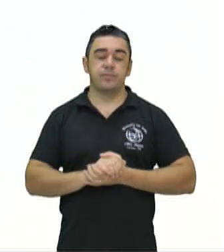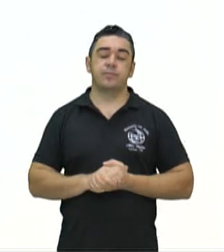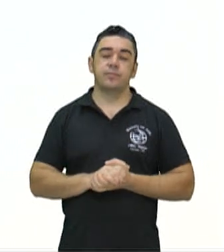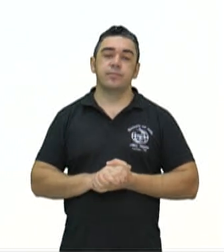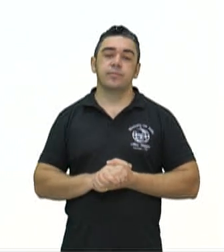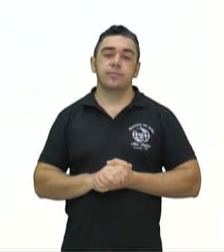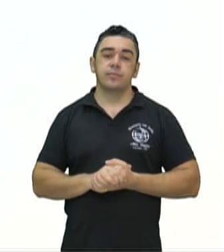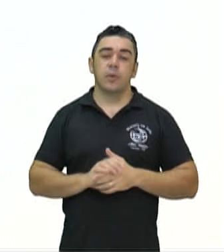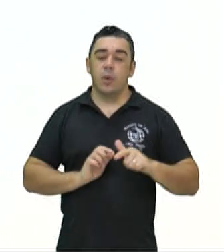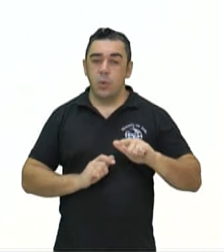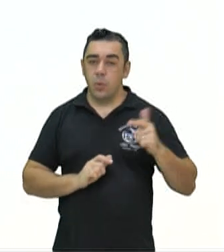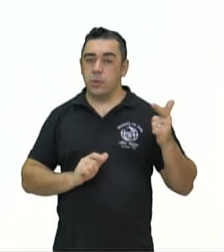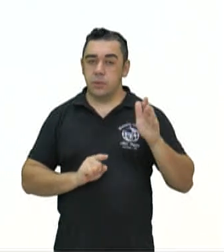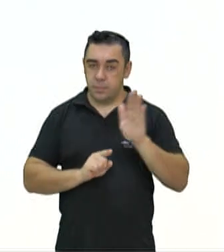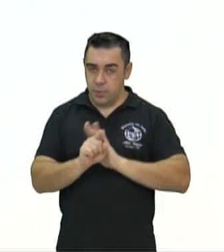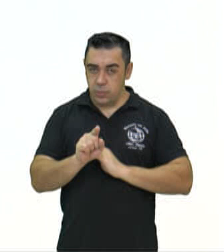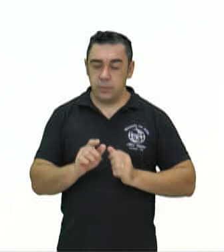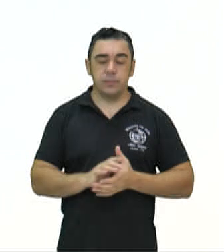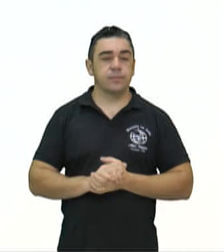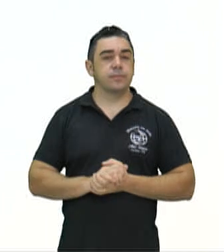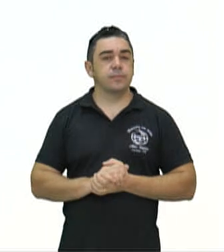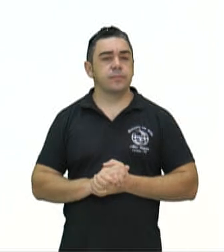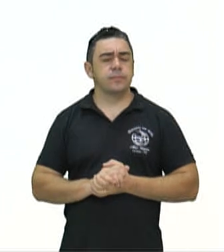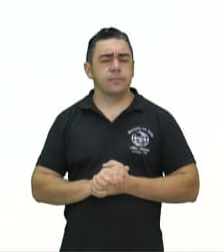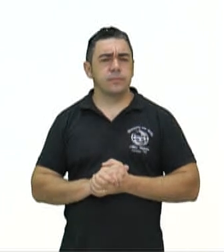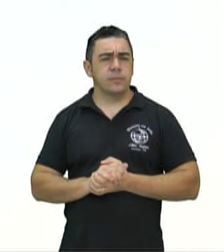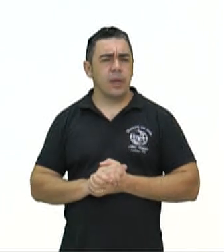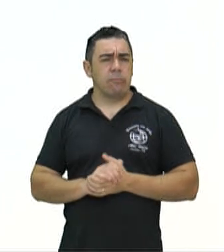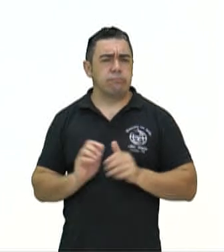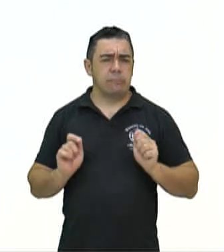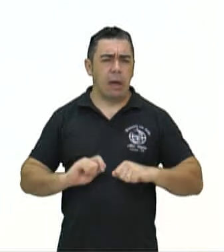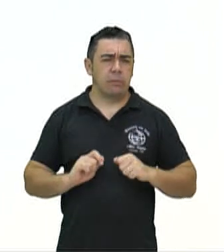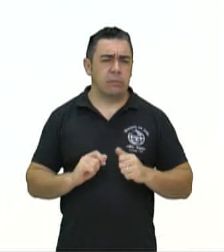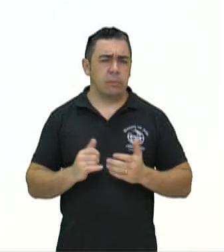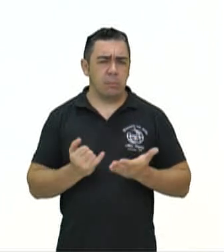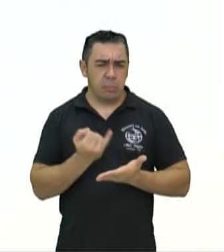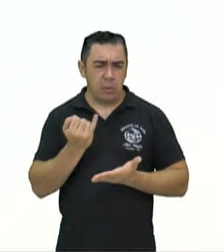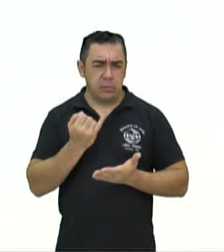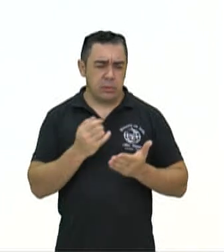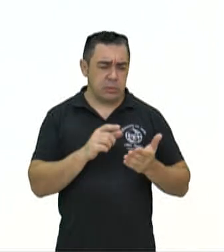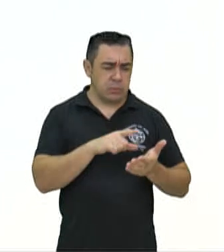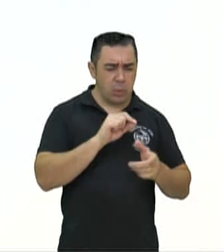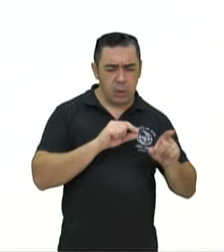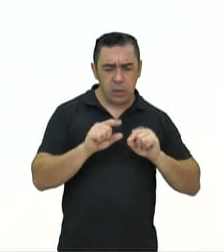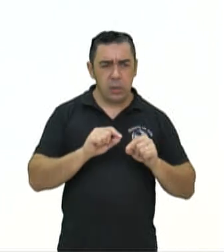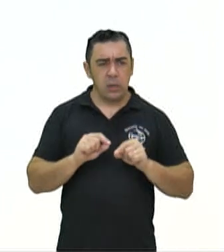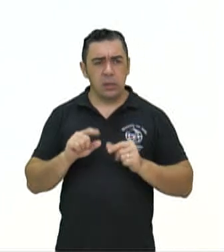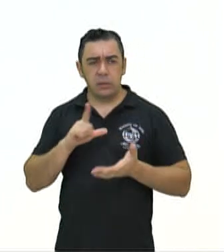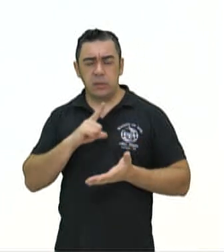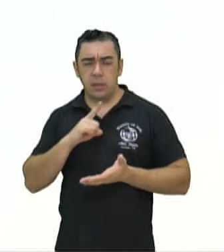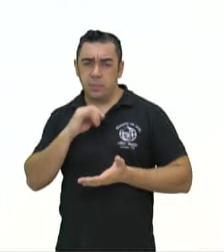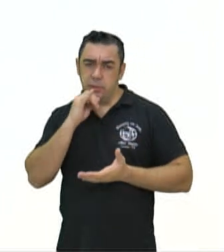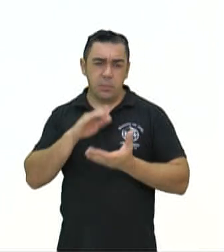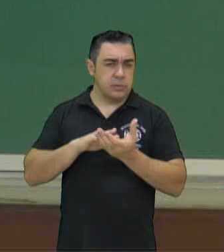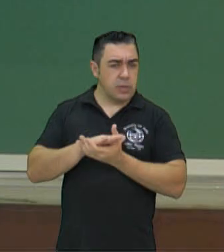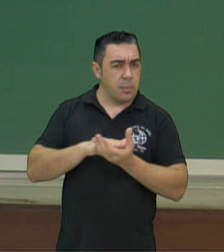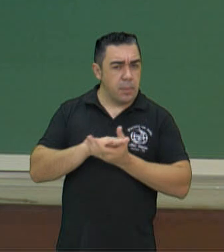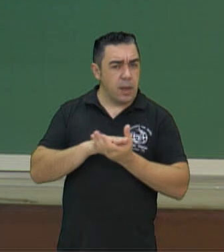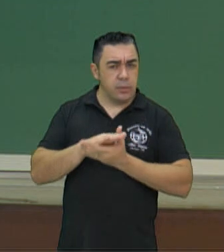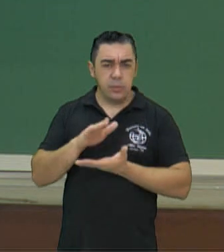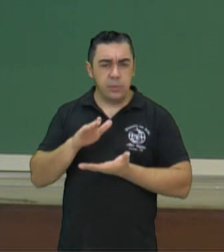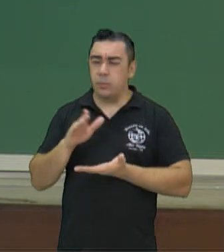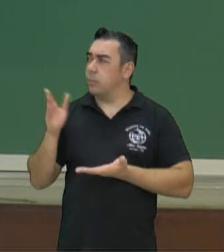não. E a outra pergunta, a ordem importa? Importa se eu colocar primeiro na